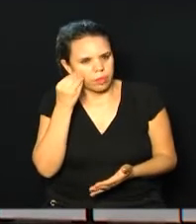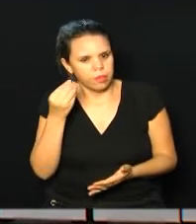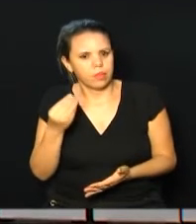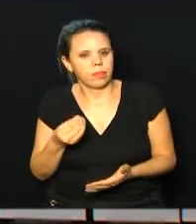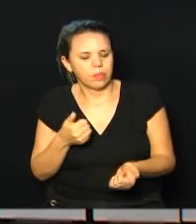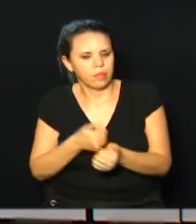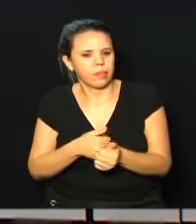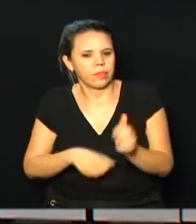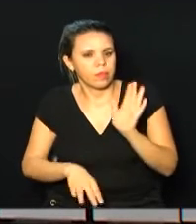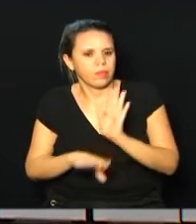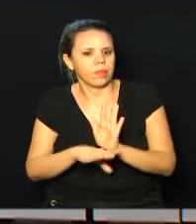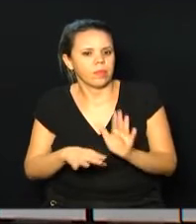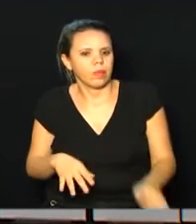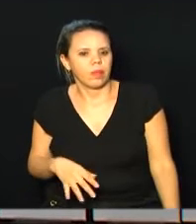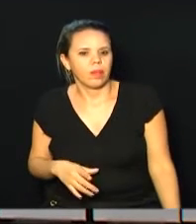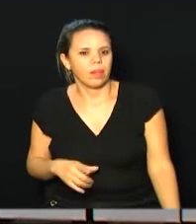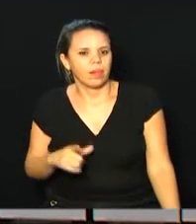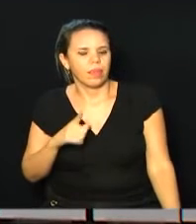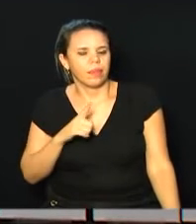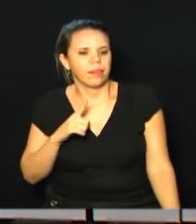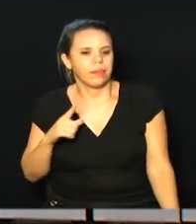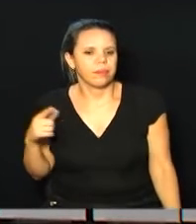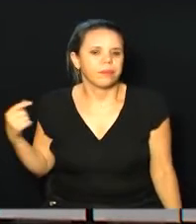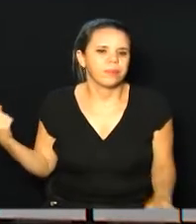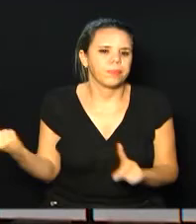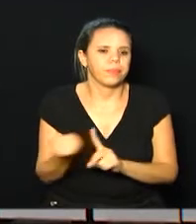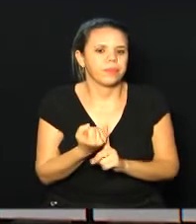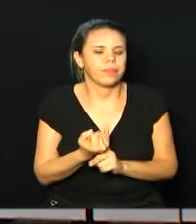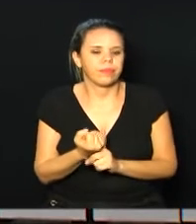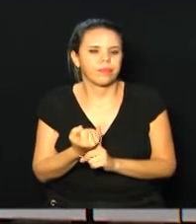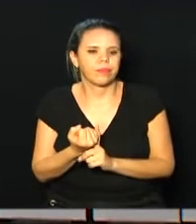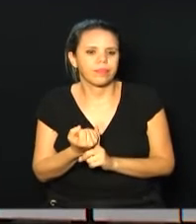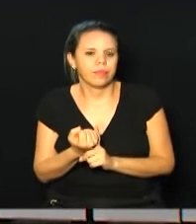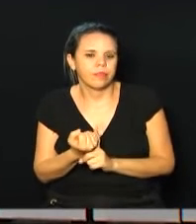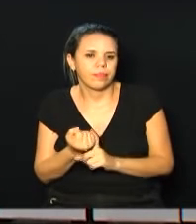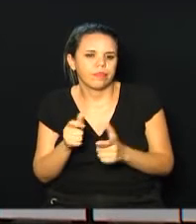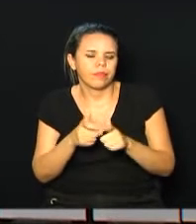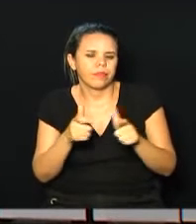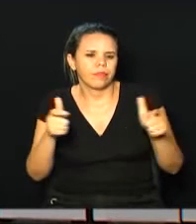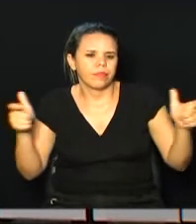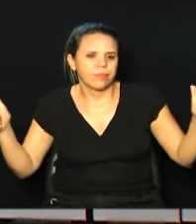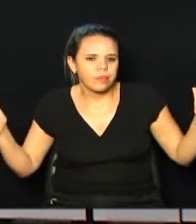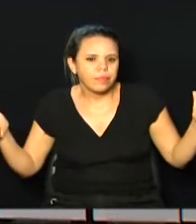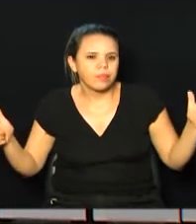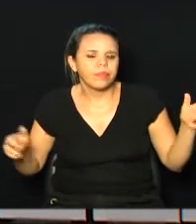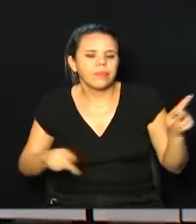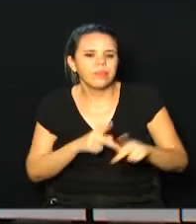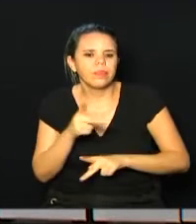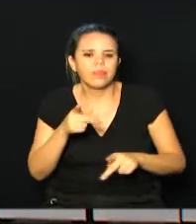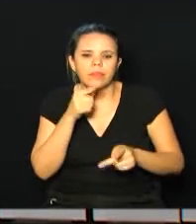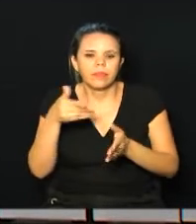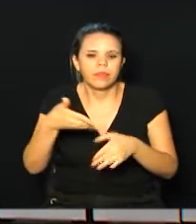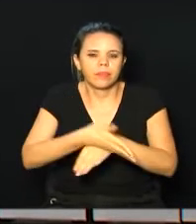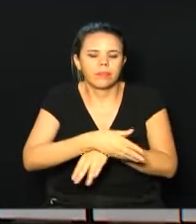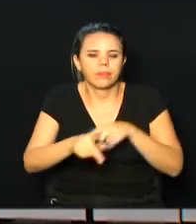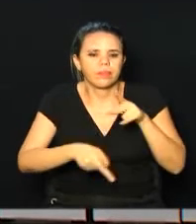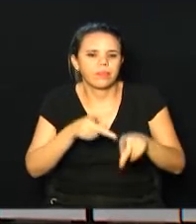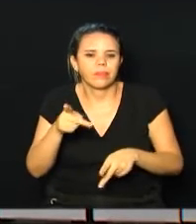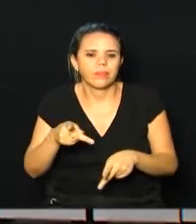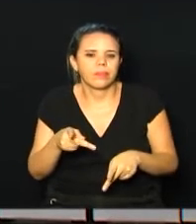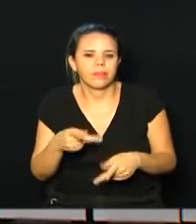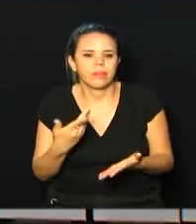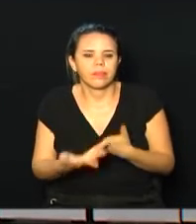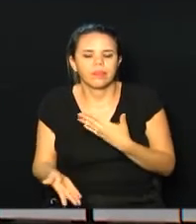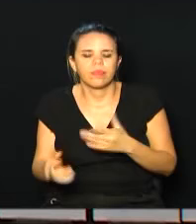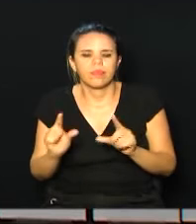estar próximo. E tem a questão social, tá, Mirna, que é muito, muito, muito intensa lá. Entra uma água na casa da pessoa, o pouquinho que ela tem,